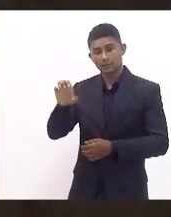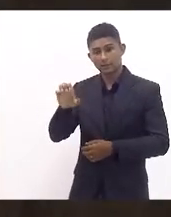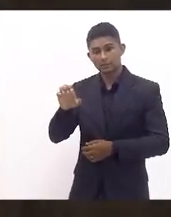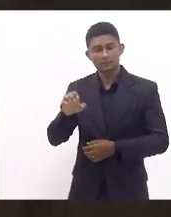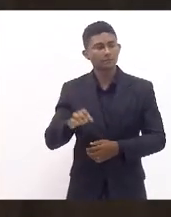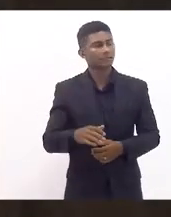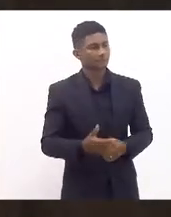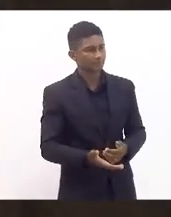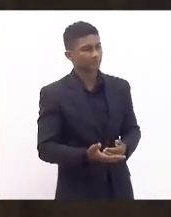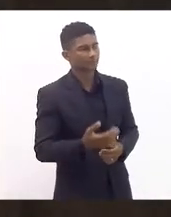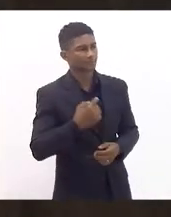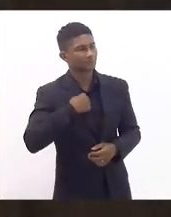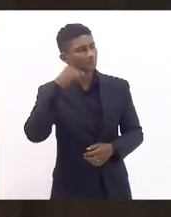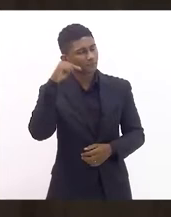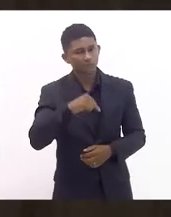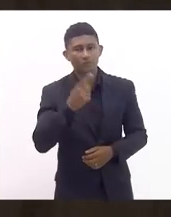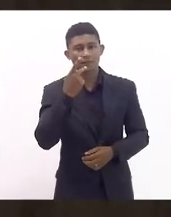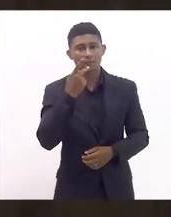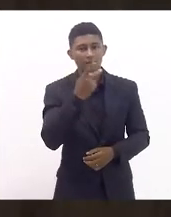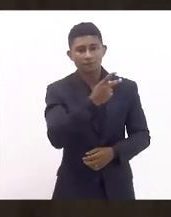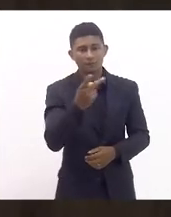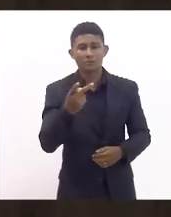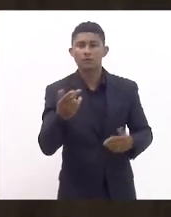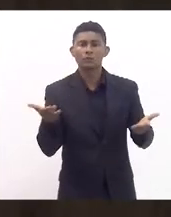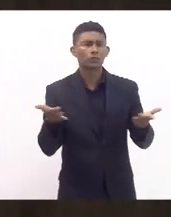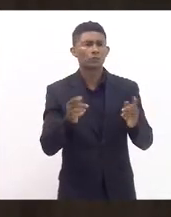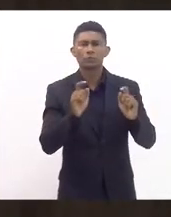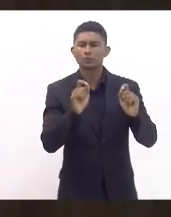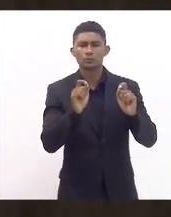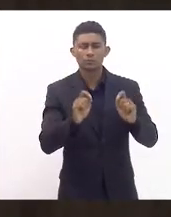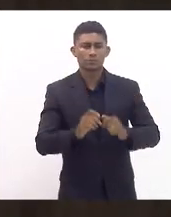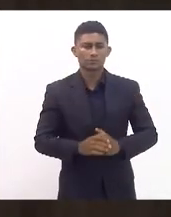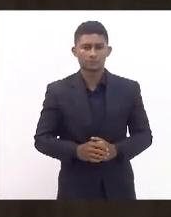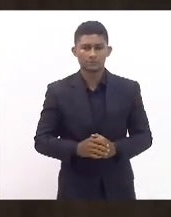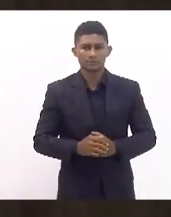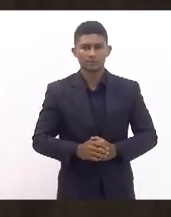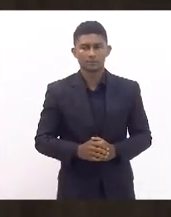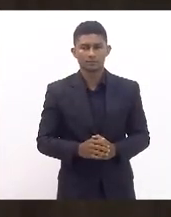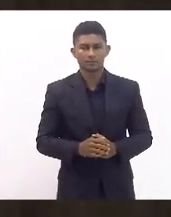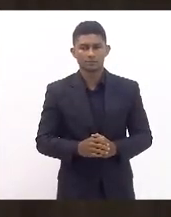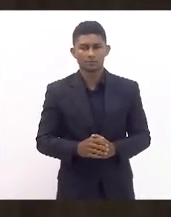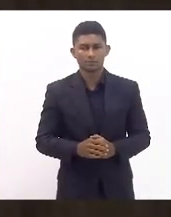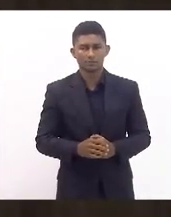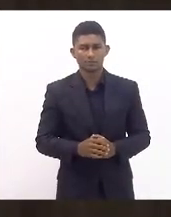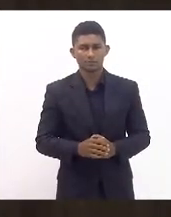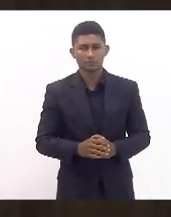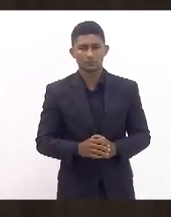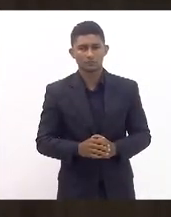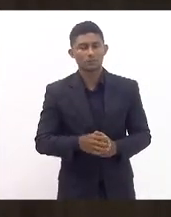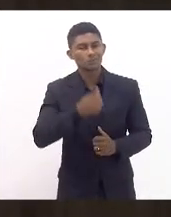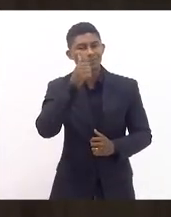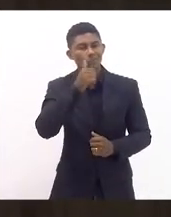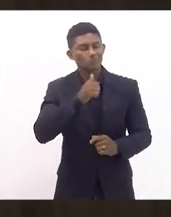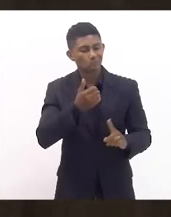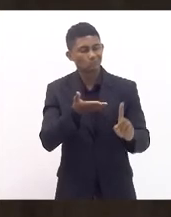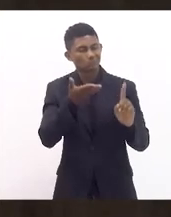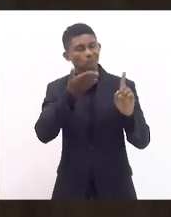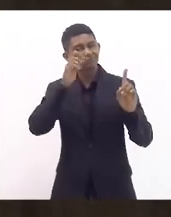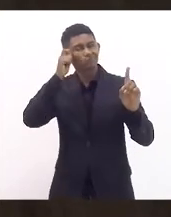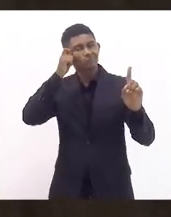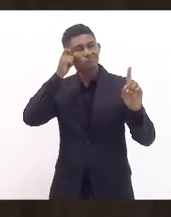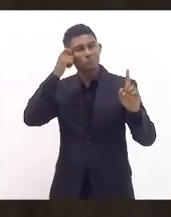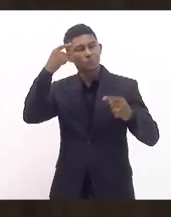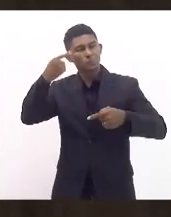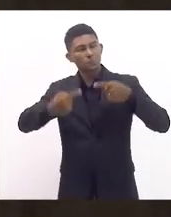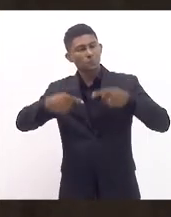Ciliano, eu não quero deixar de mencionar no dia de hoje que a grande dama negra da política do